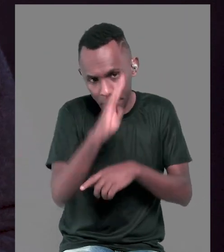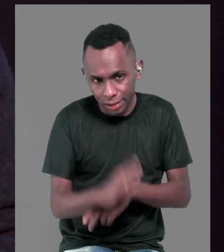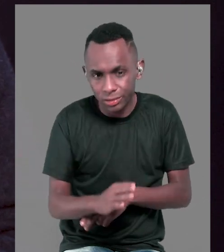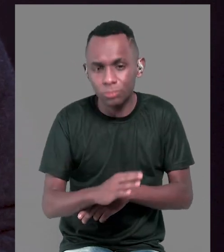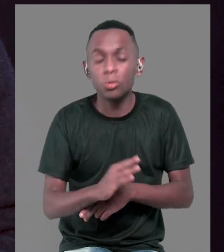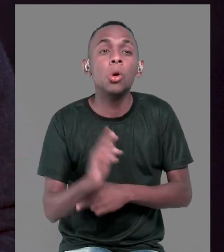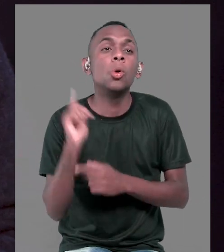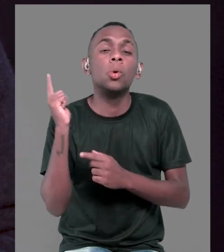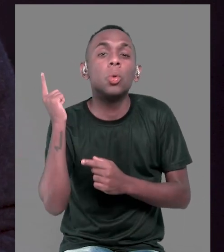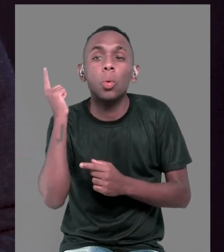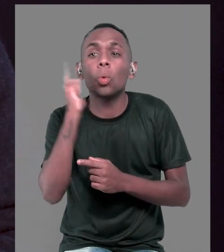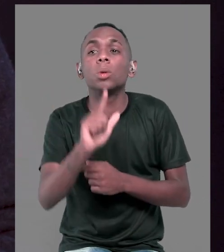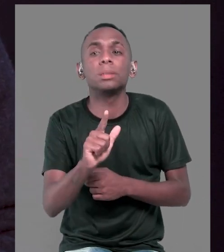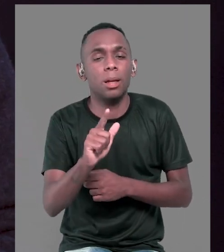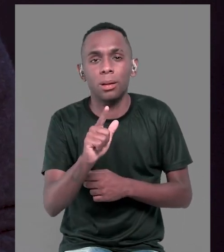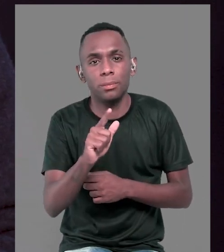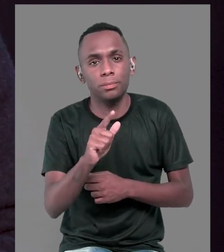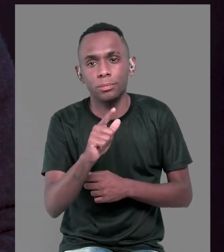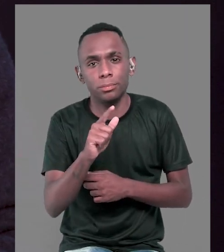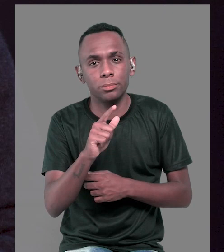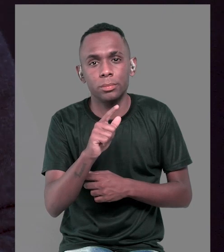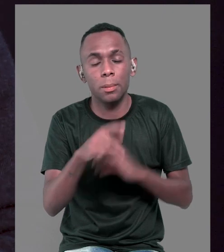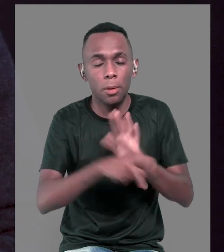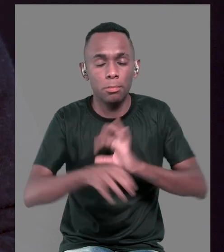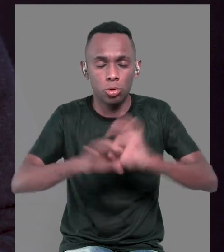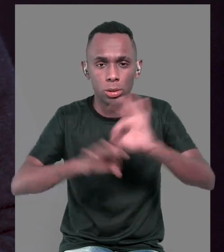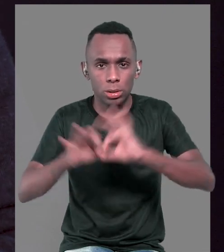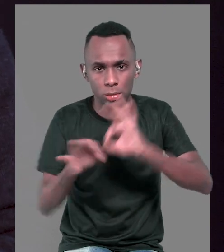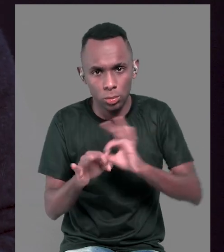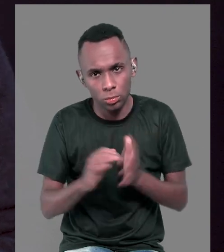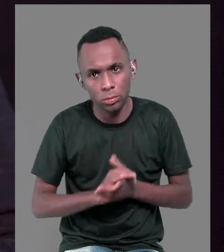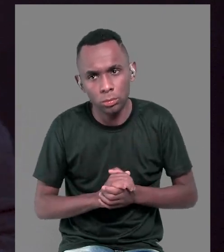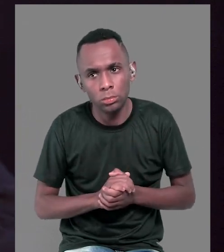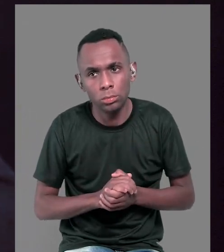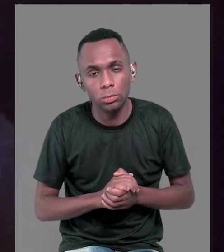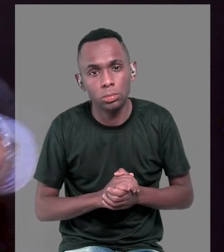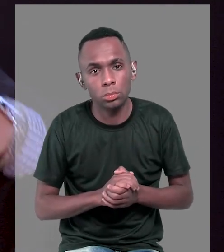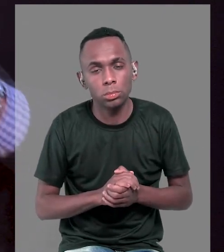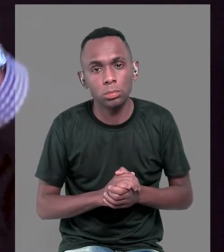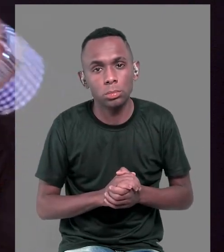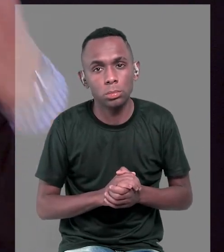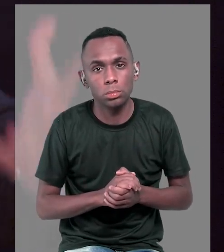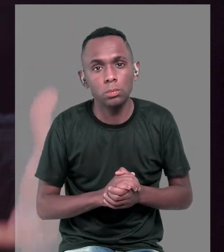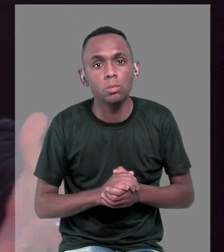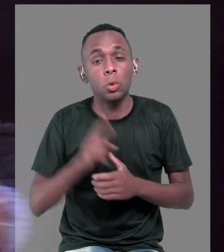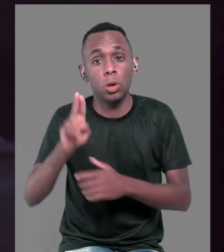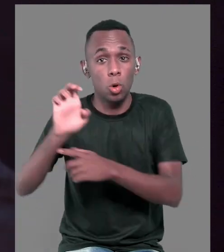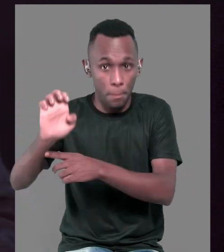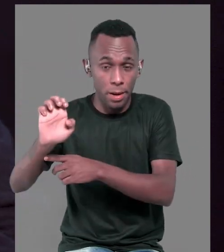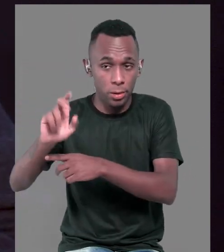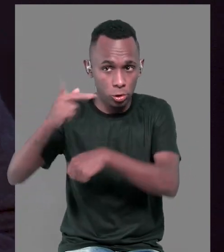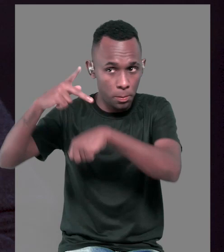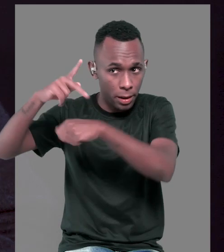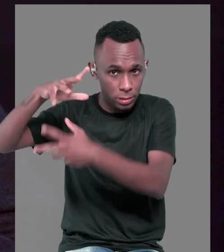o nervo desses organismos. A União Europeia tenta, os Estados Unidos têm algum